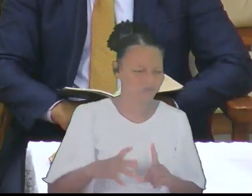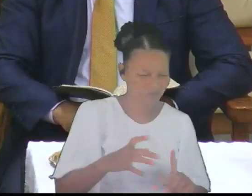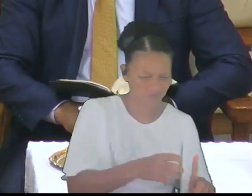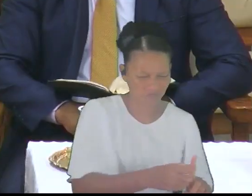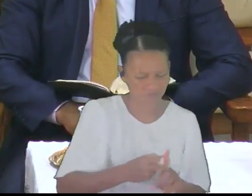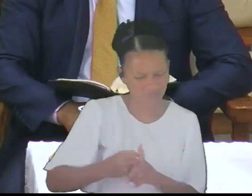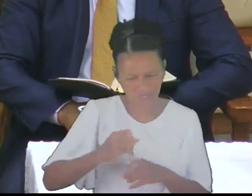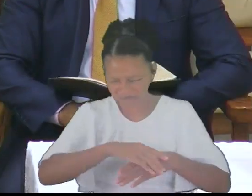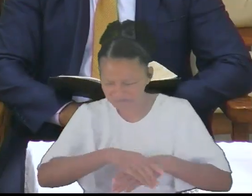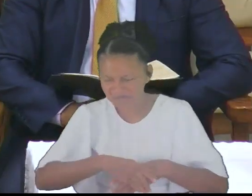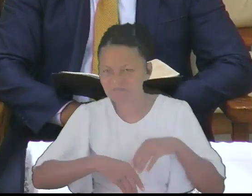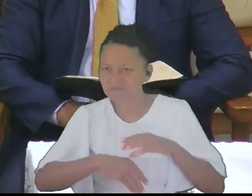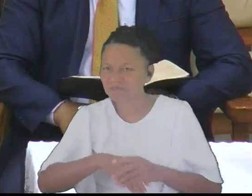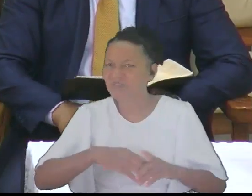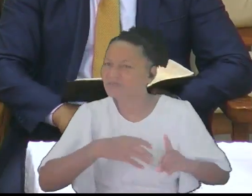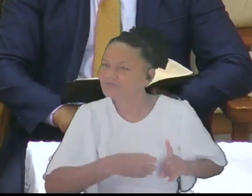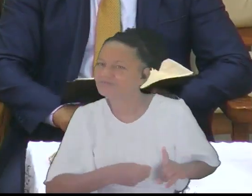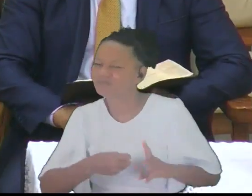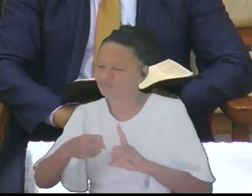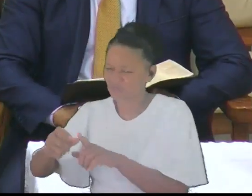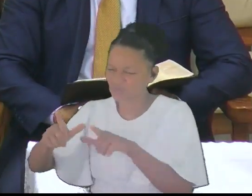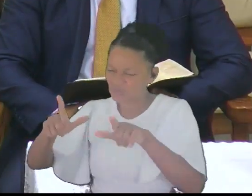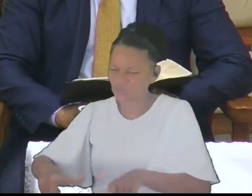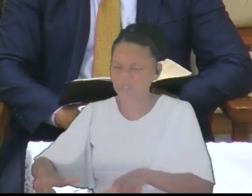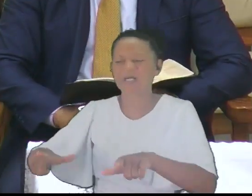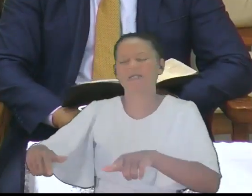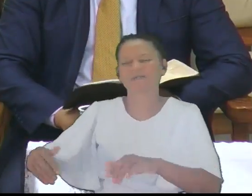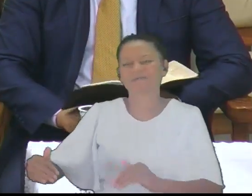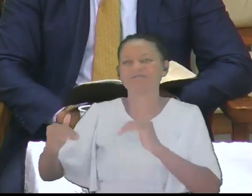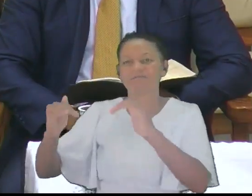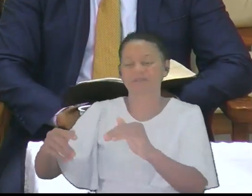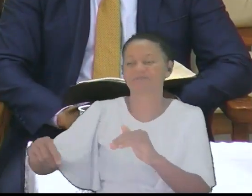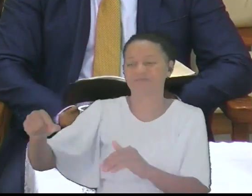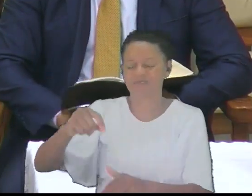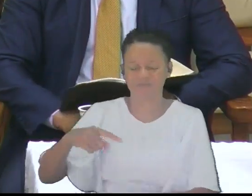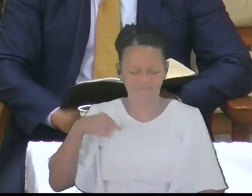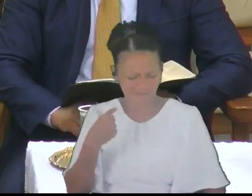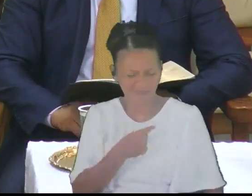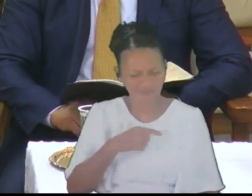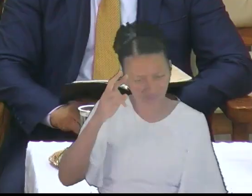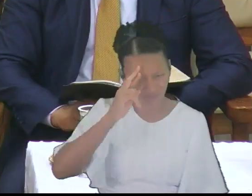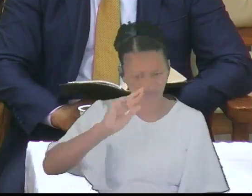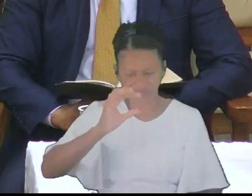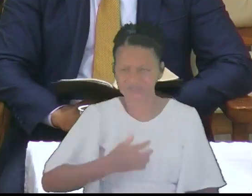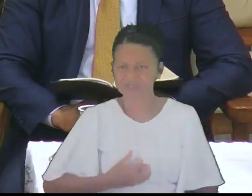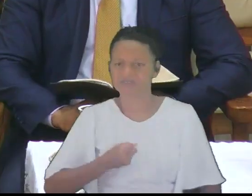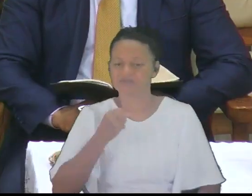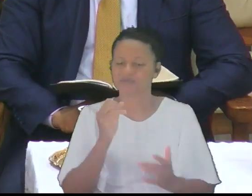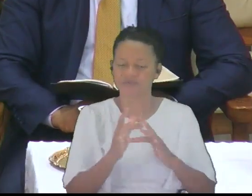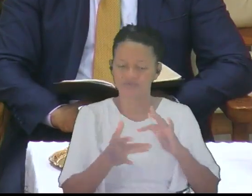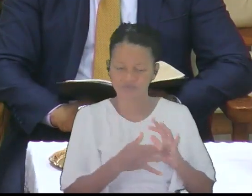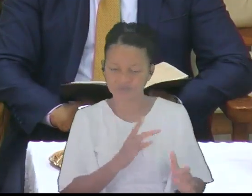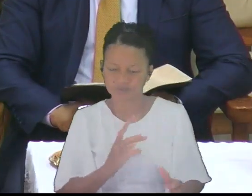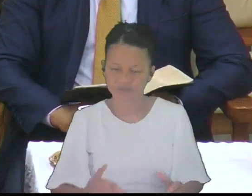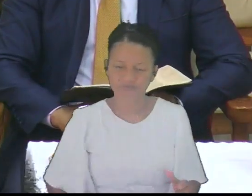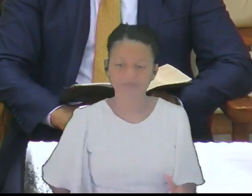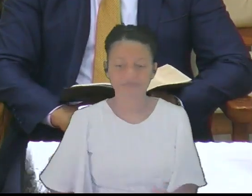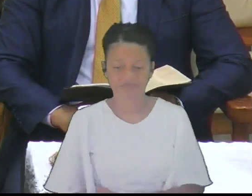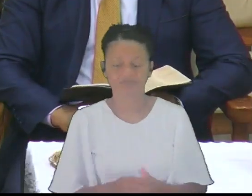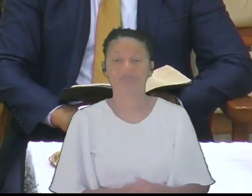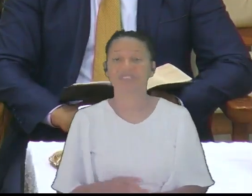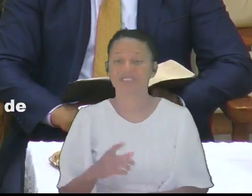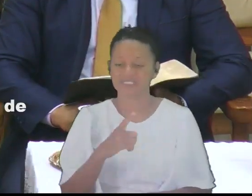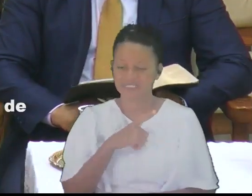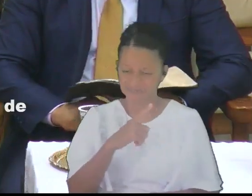mão e levar para dentro do Santo dos Santos, é nosso Senhor e Salvador Jesus Cristo. Tendo